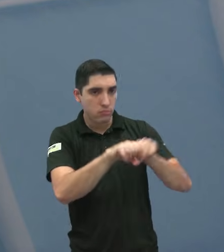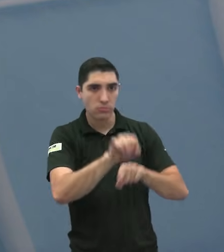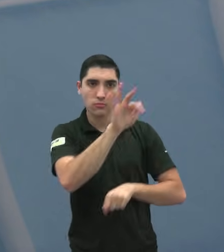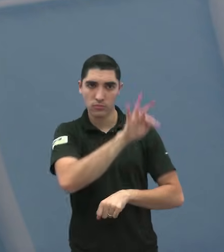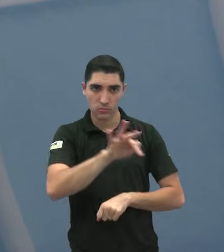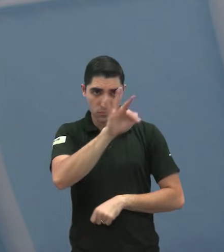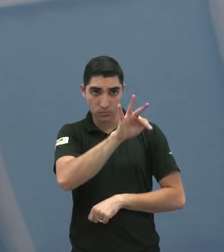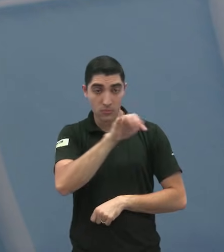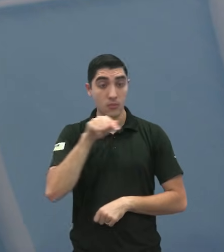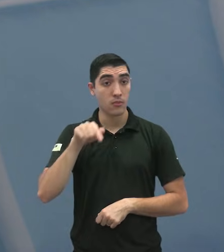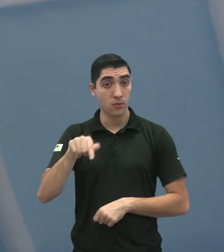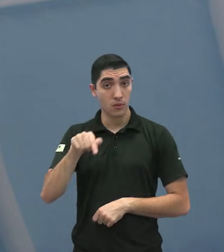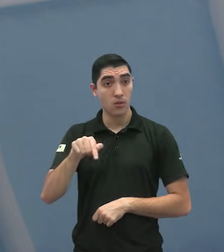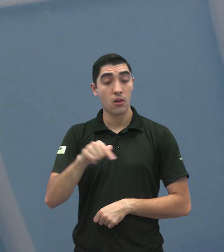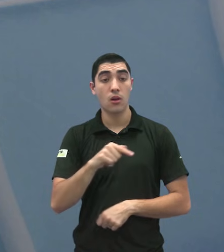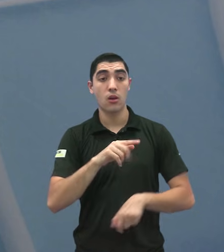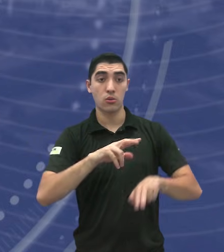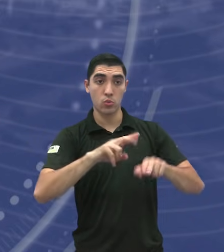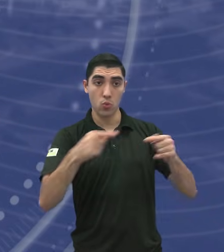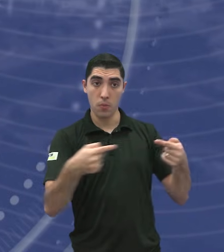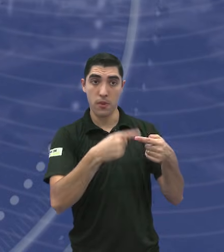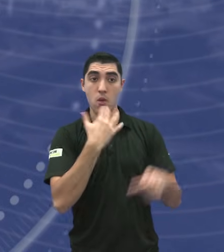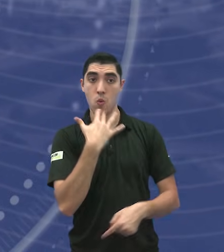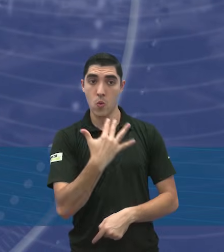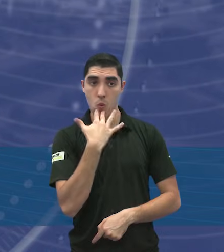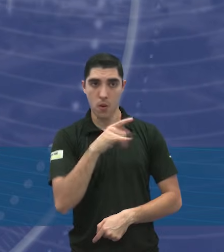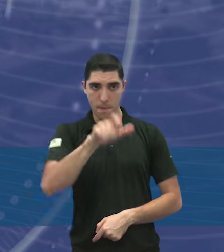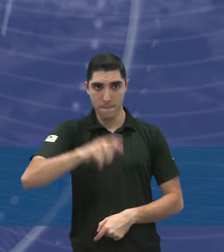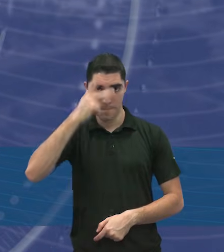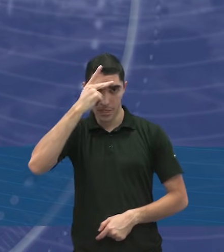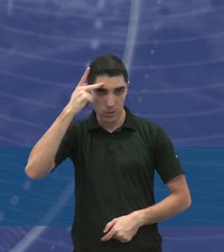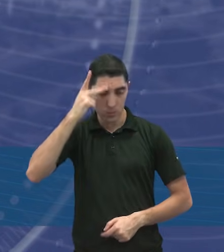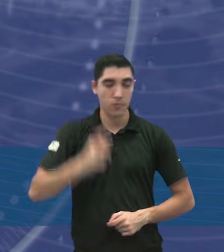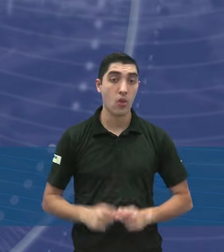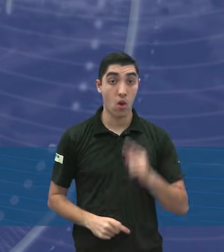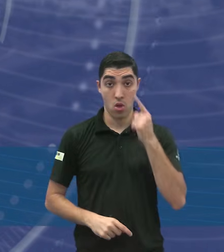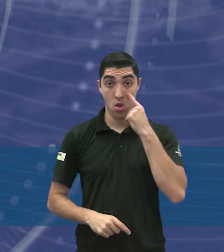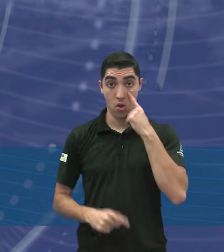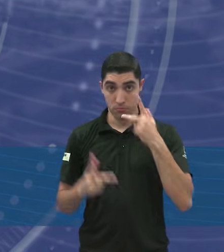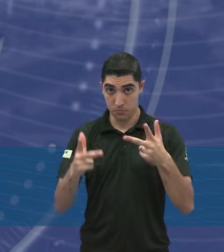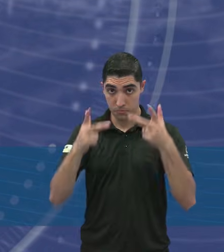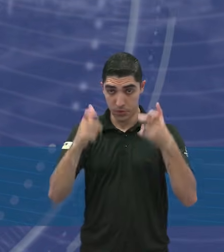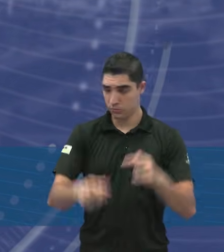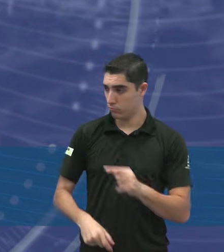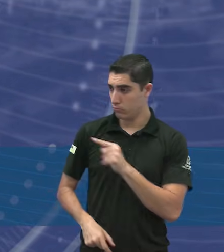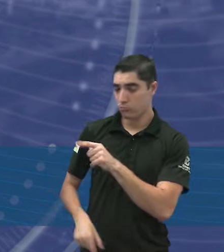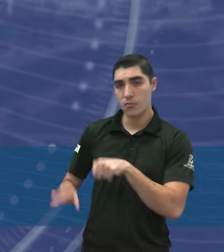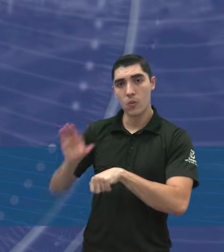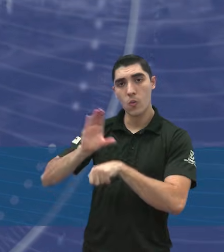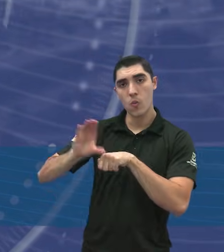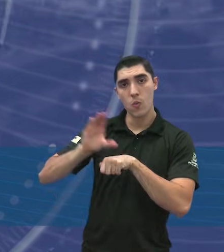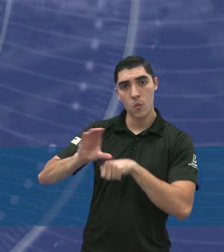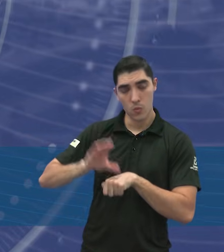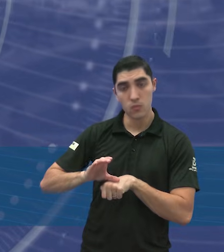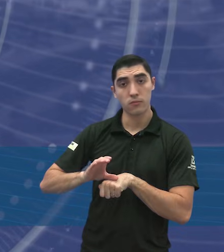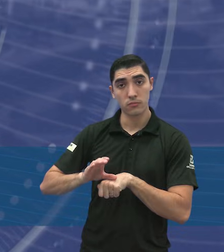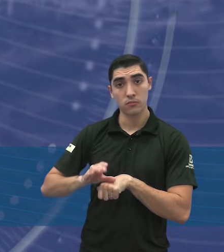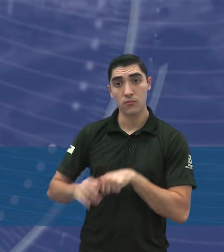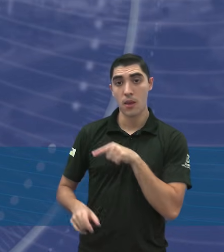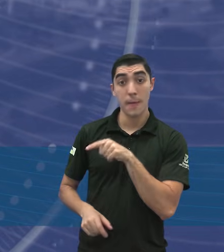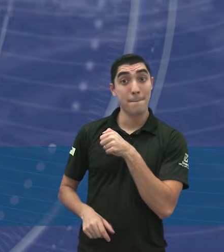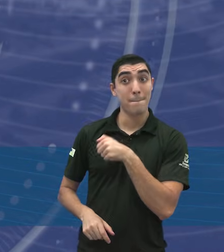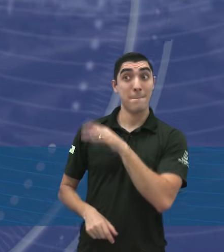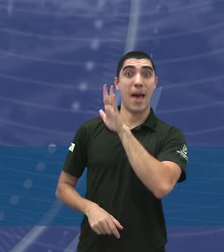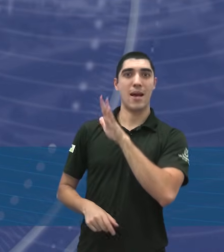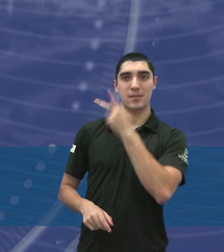né, segundo cor ou raça. Olha só, gente, quando a gente analisa esses cursos, meninas, mais